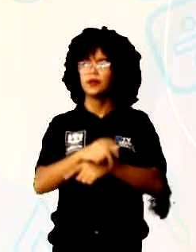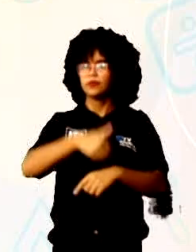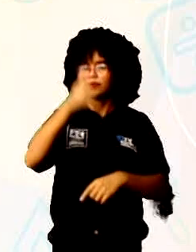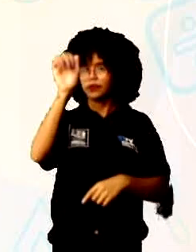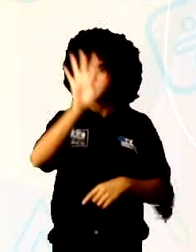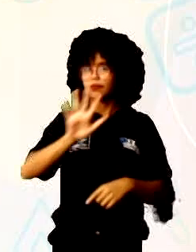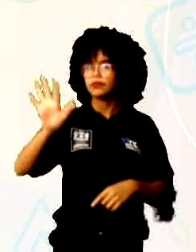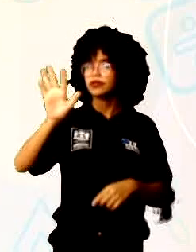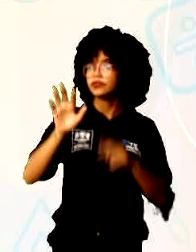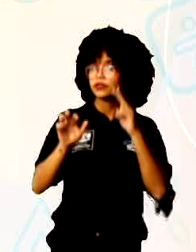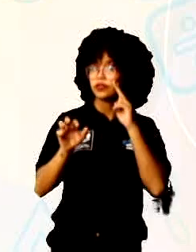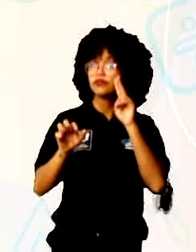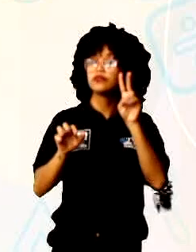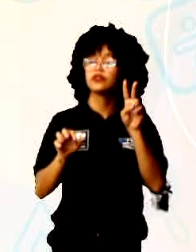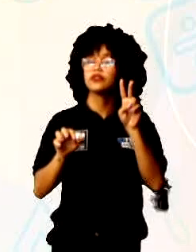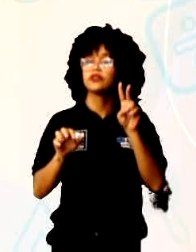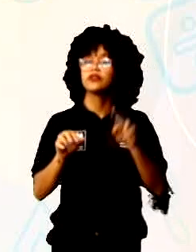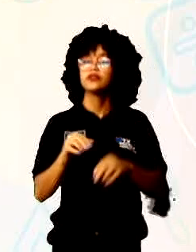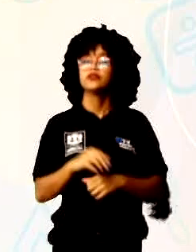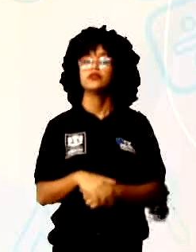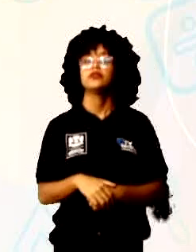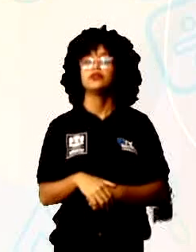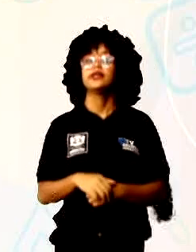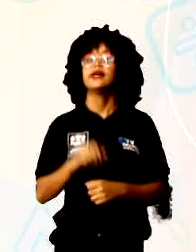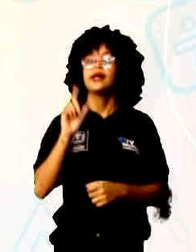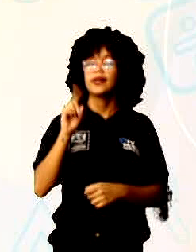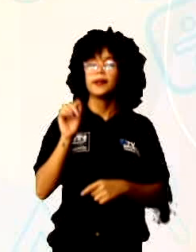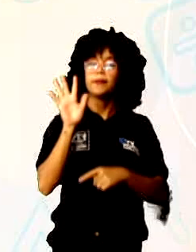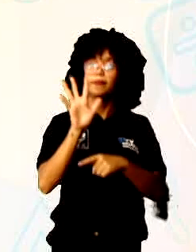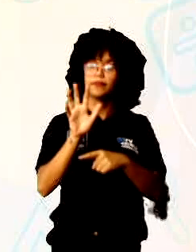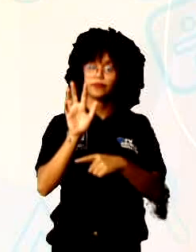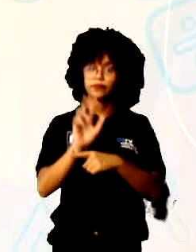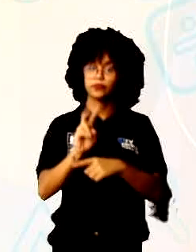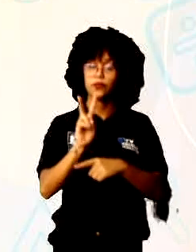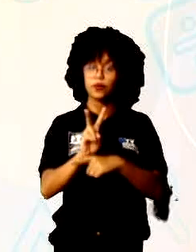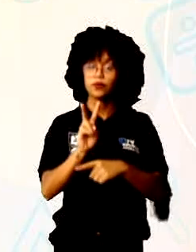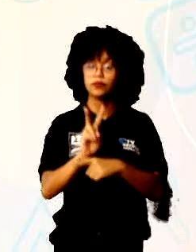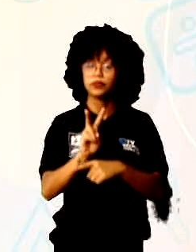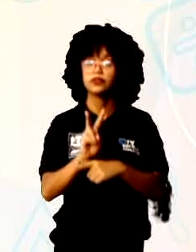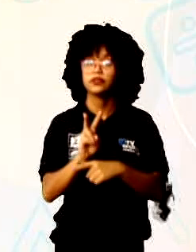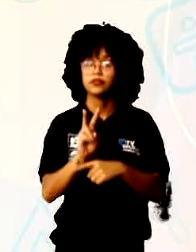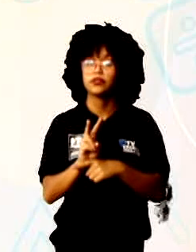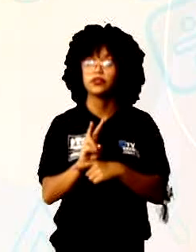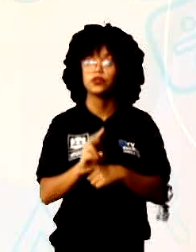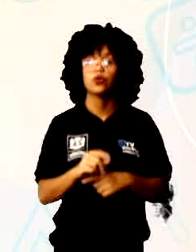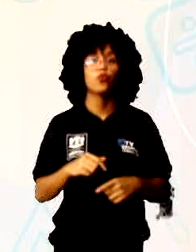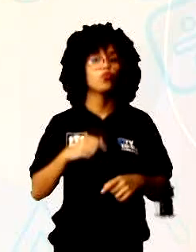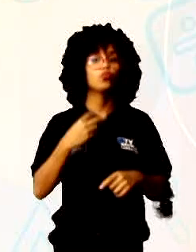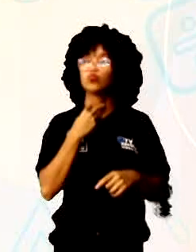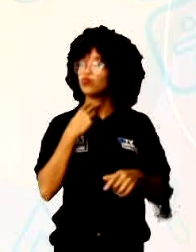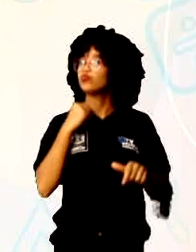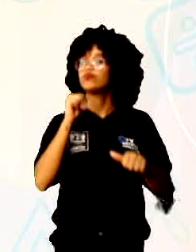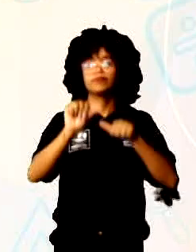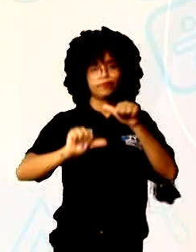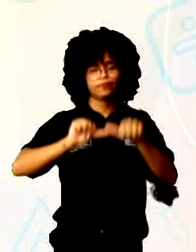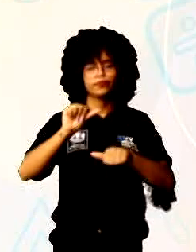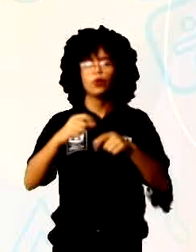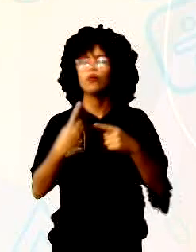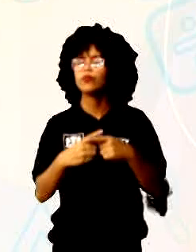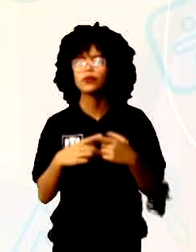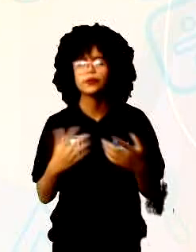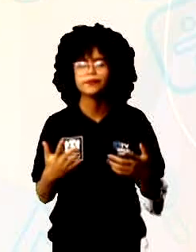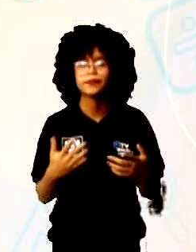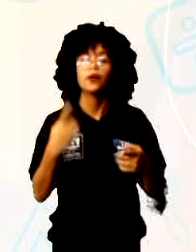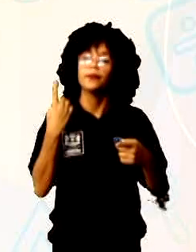primeira imagem que você tá vendo do Monte dos Guararapes ele é preservado dessa mesma e não é ele não pode ser mudado por quê